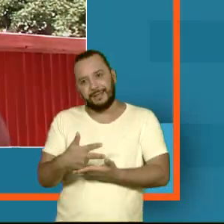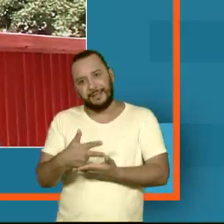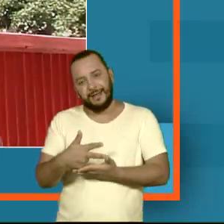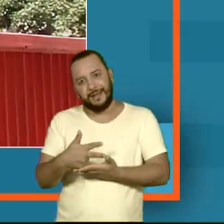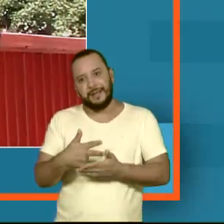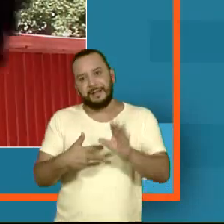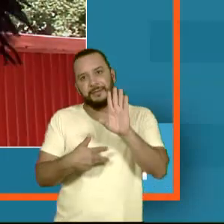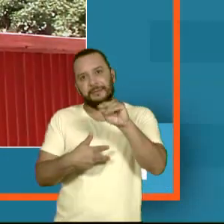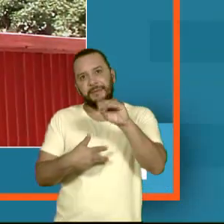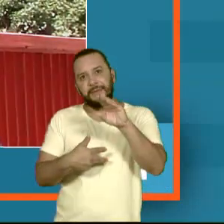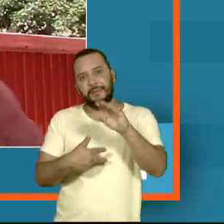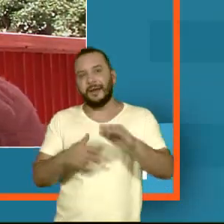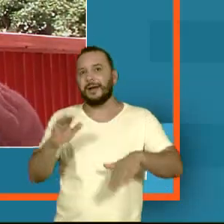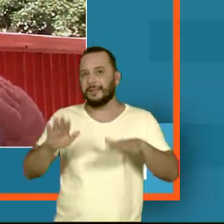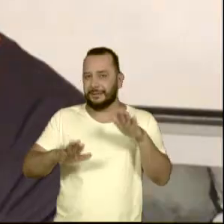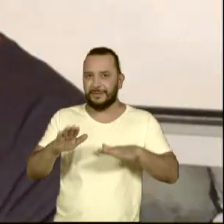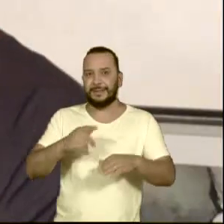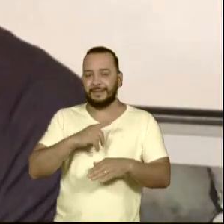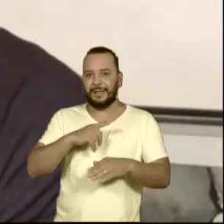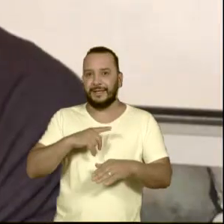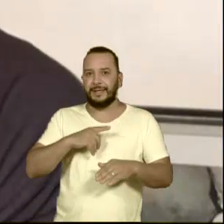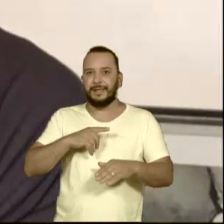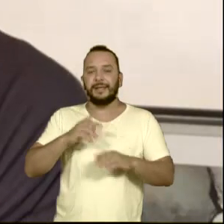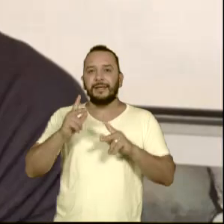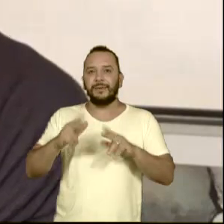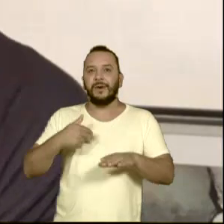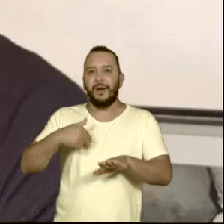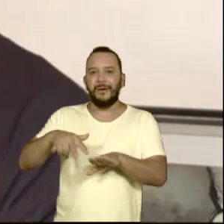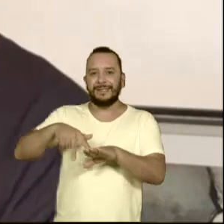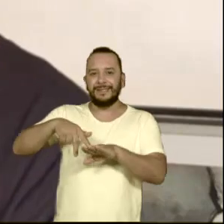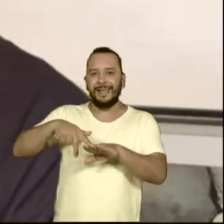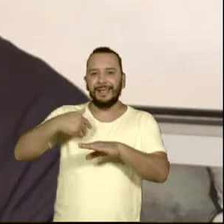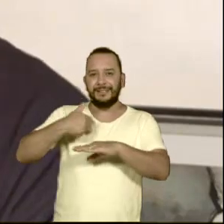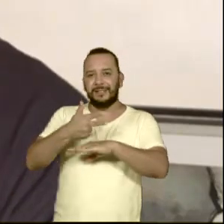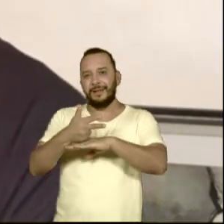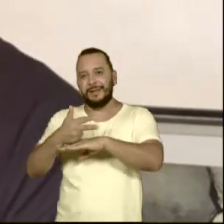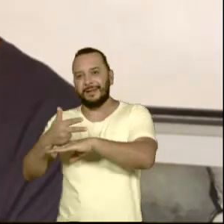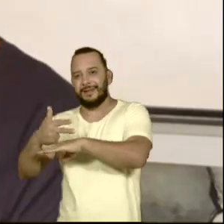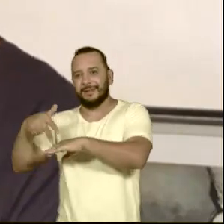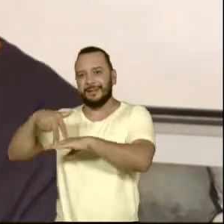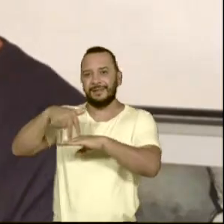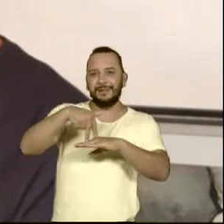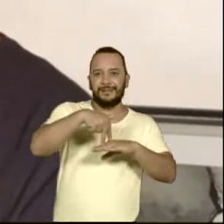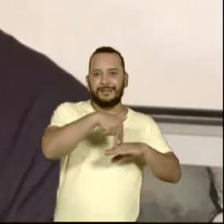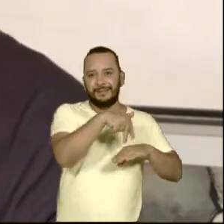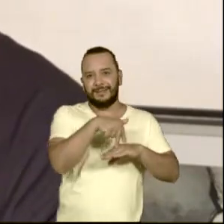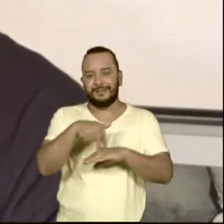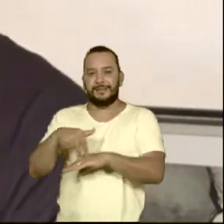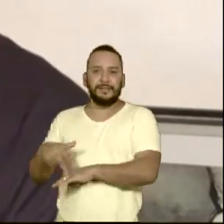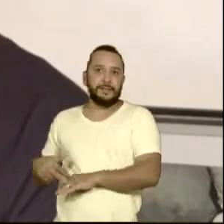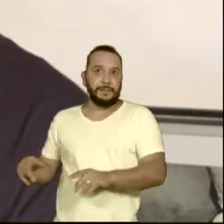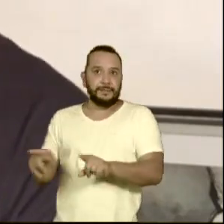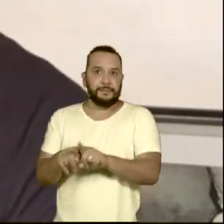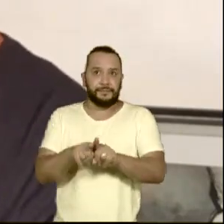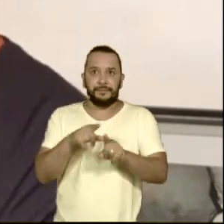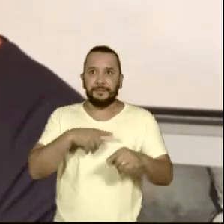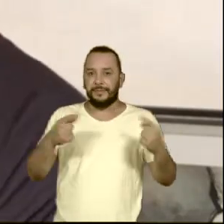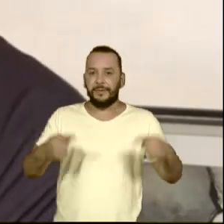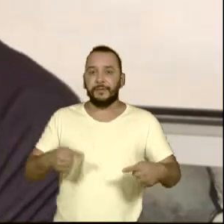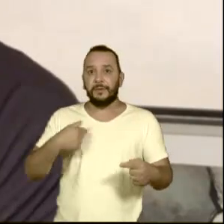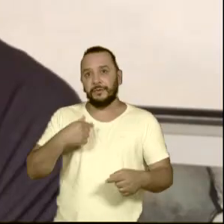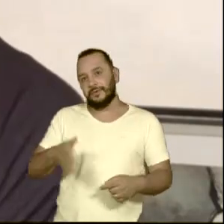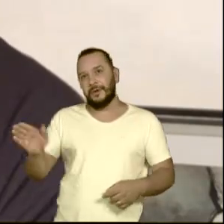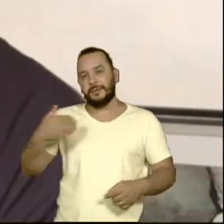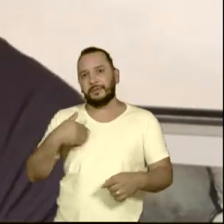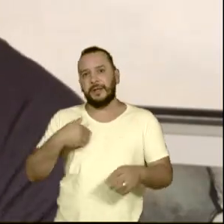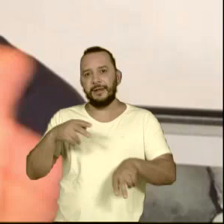um carrinho parecido com um skate para fazer o boneco andar. E a gente também buscando os desafios, a gente fez coisas bem legais como, por exemplo, a gente foi para um parque